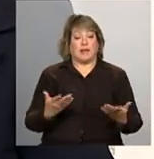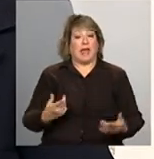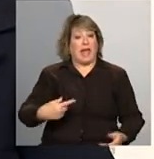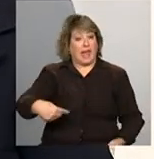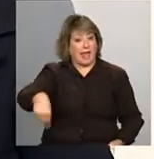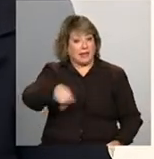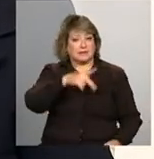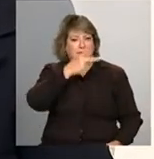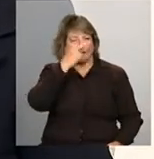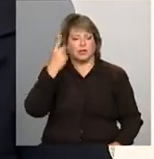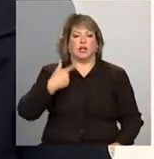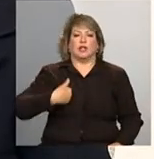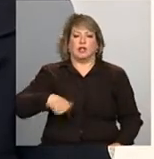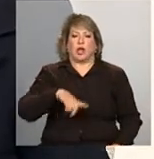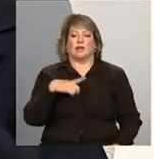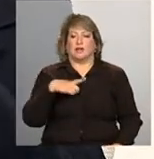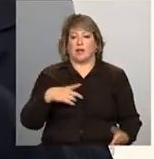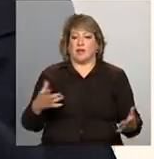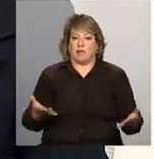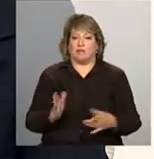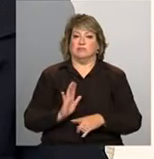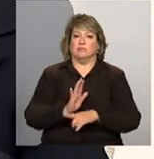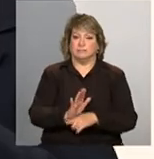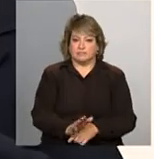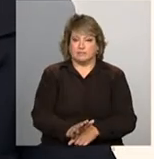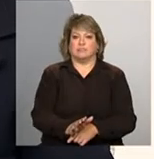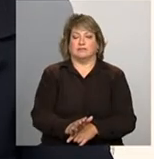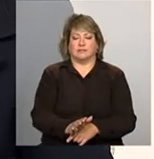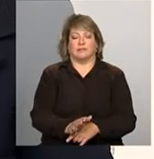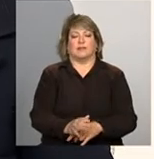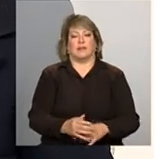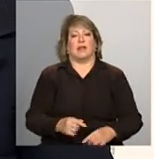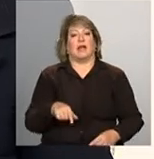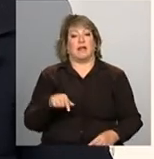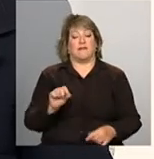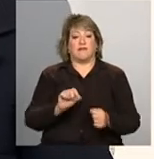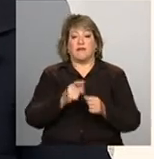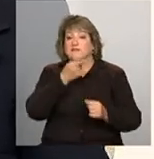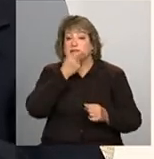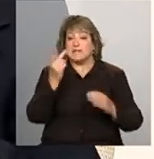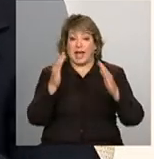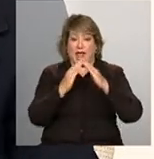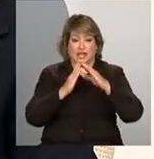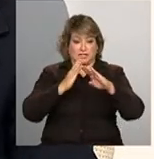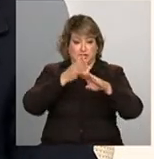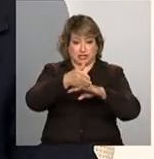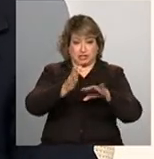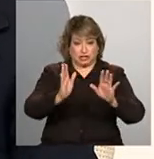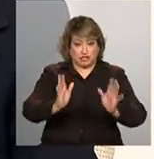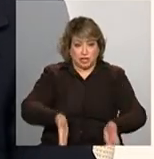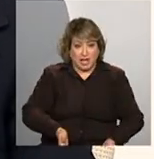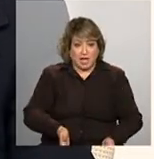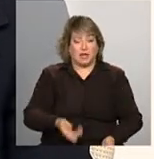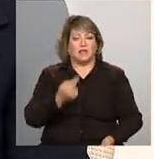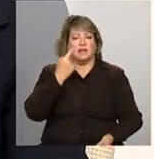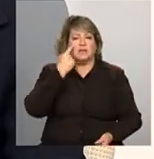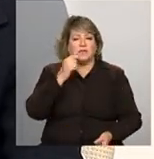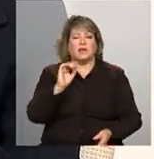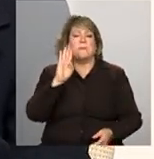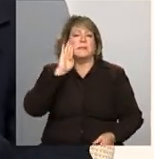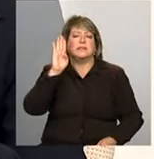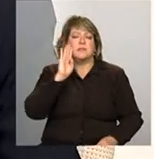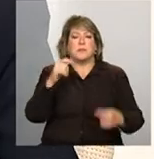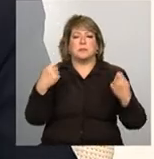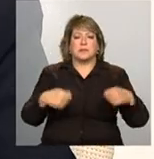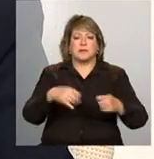público que nós estamos trabalhando. E aí, então, feita essa visita domiciliar, identificadas as suas principais